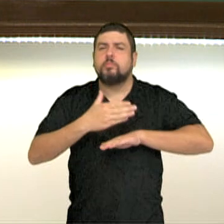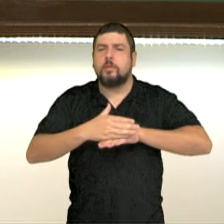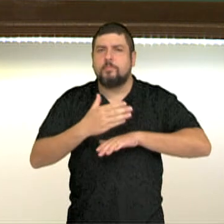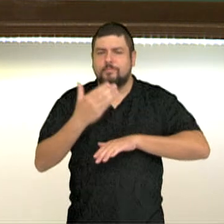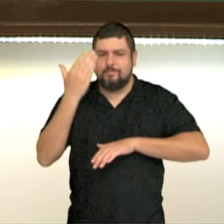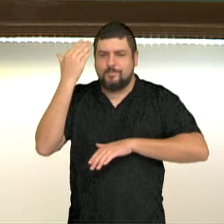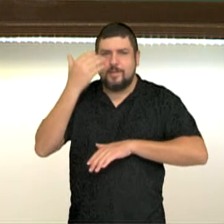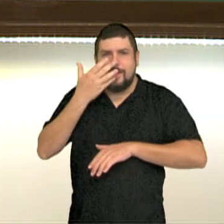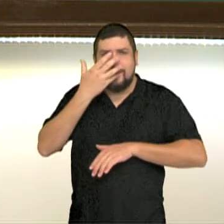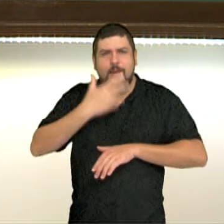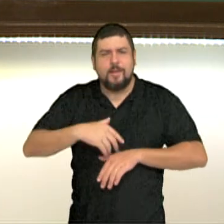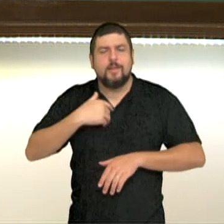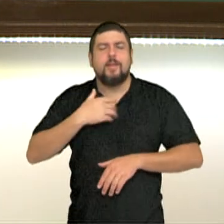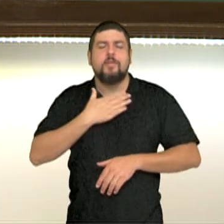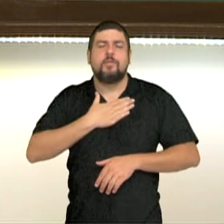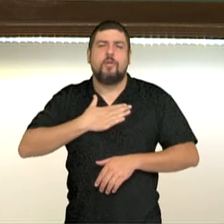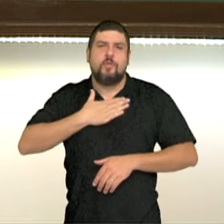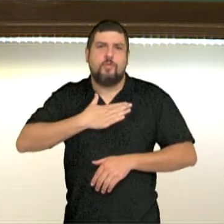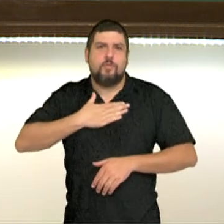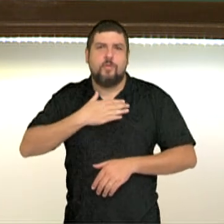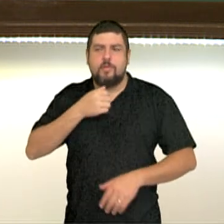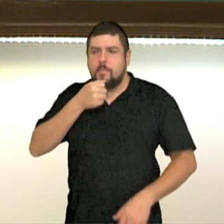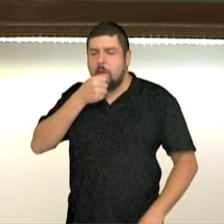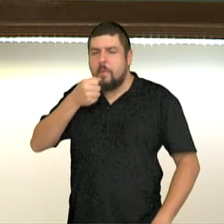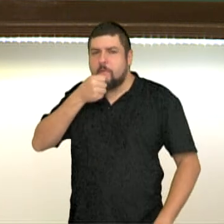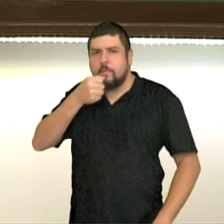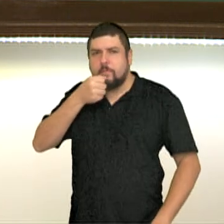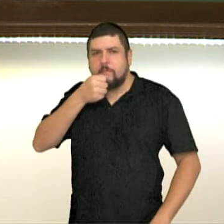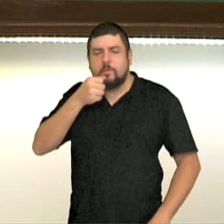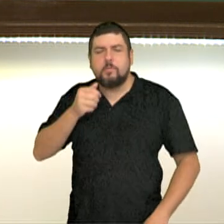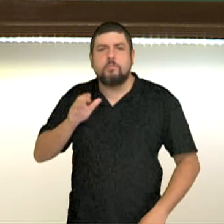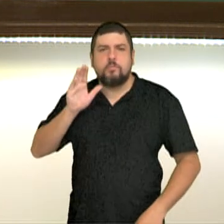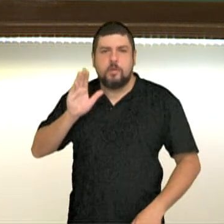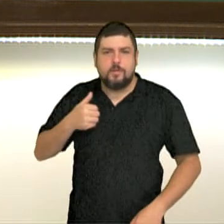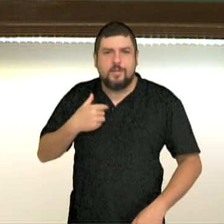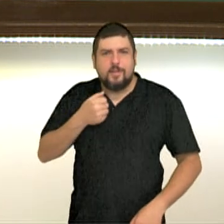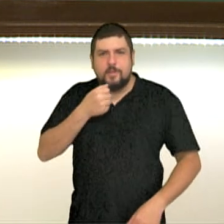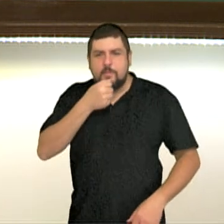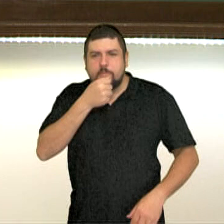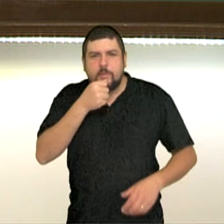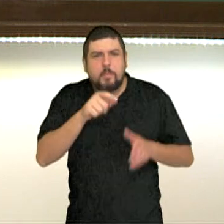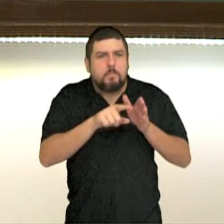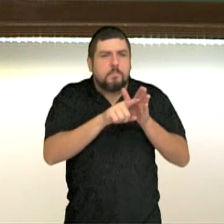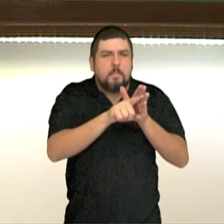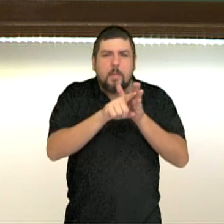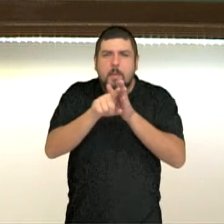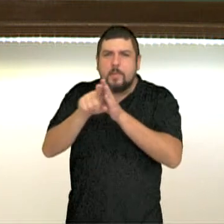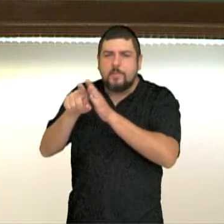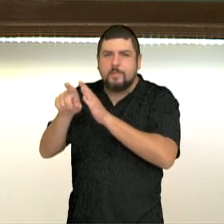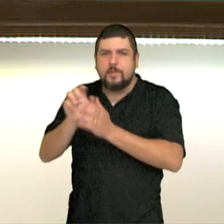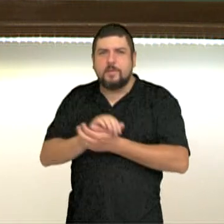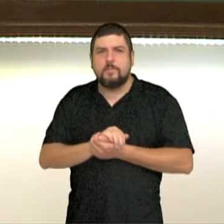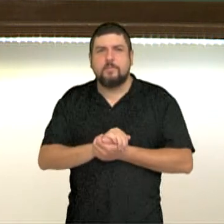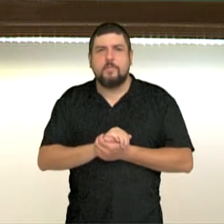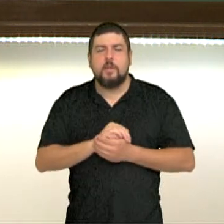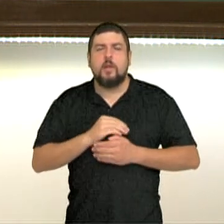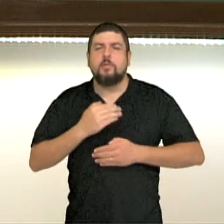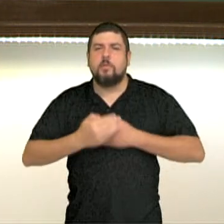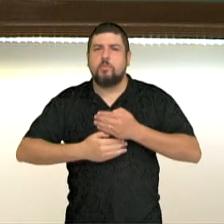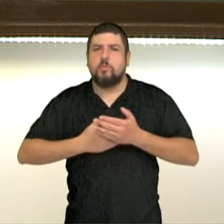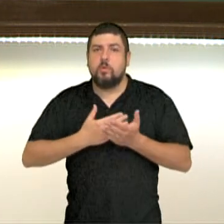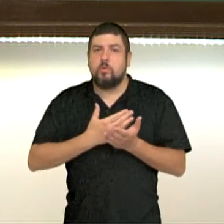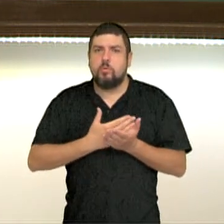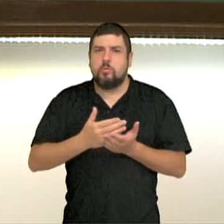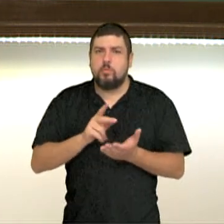brincar de repórter e trabalhei durante muito tempo como repórter quando eu era criança. Na verdade, depois, quando comecei a trabalhar de verdade, fui